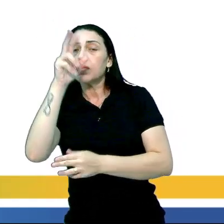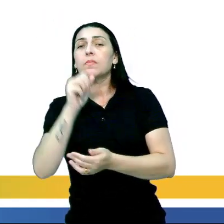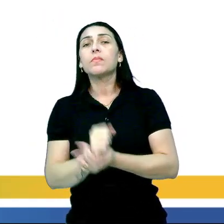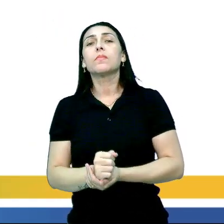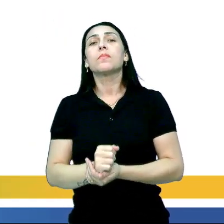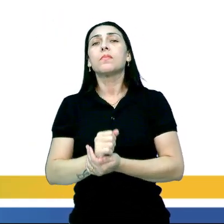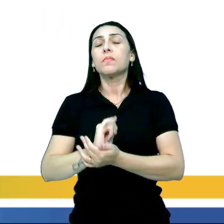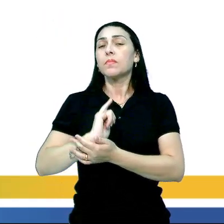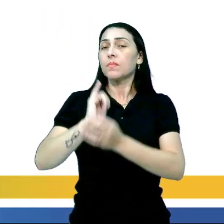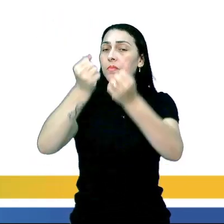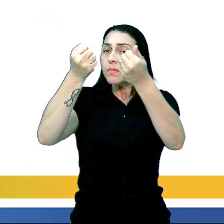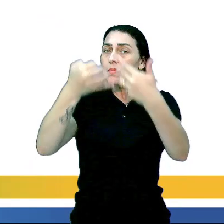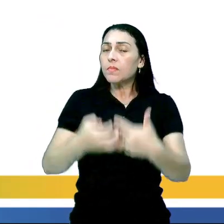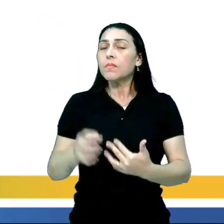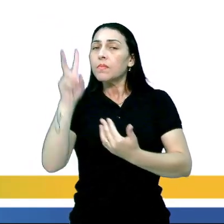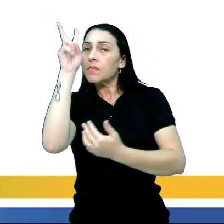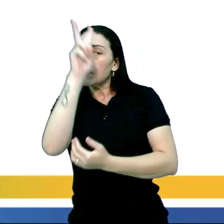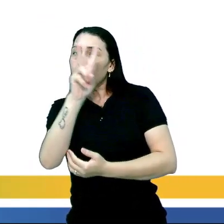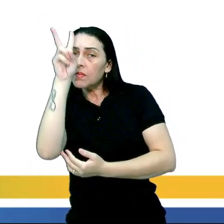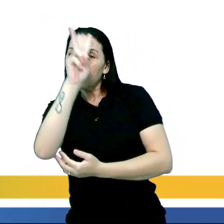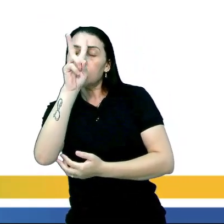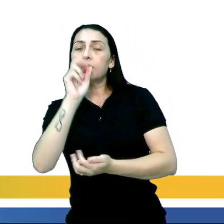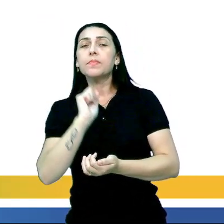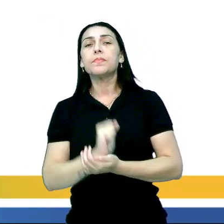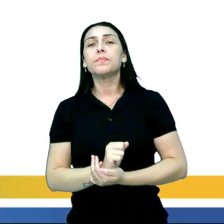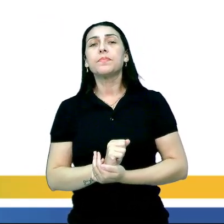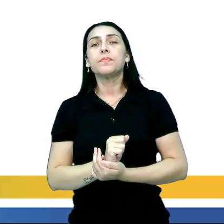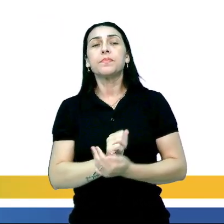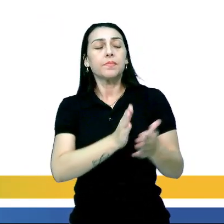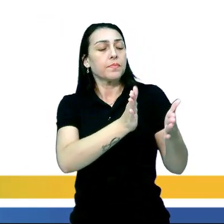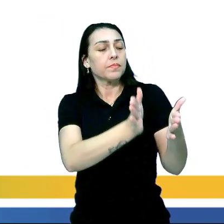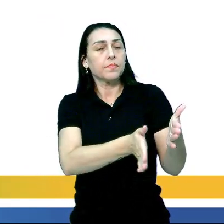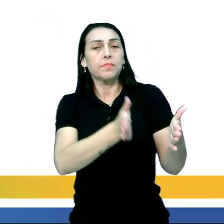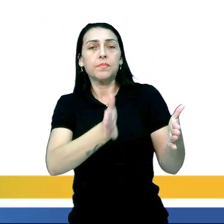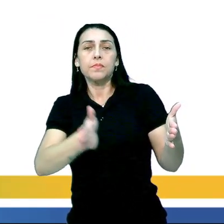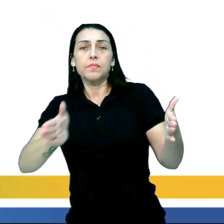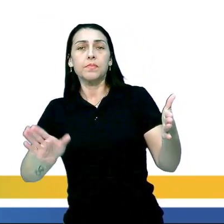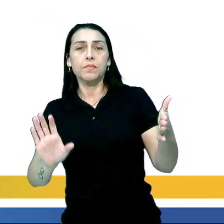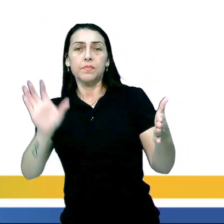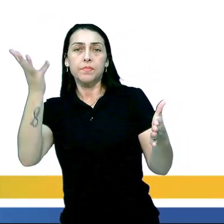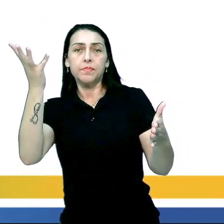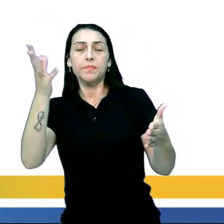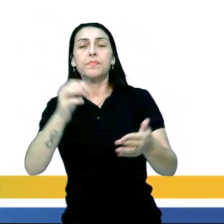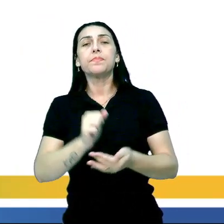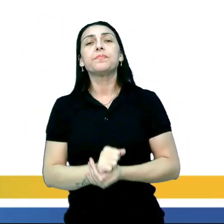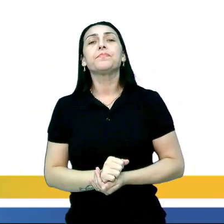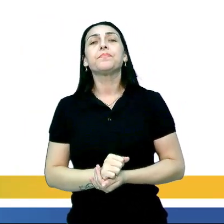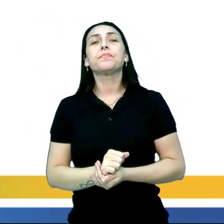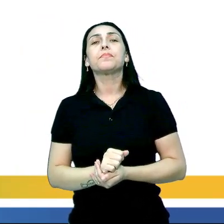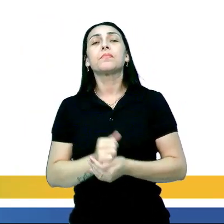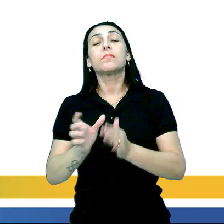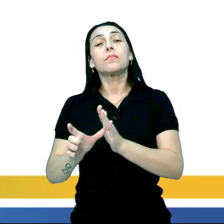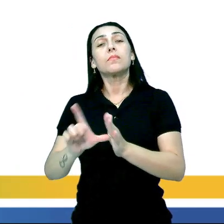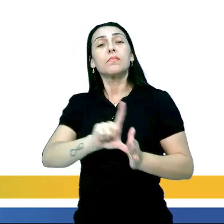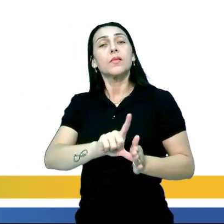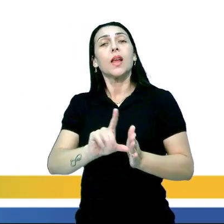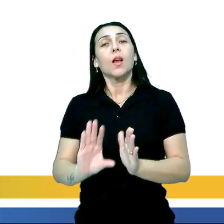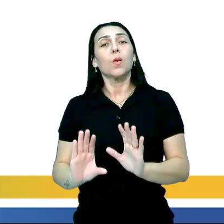ele conta uma história através de uma sequência de fatos. É uma sucessão